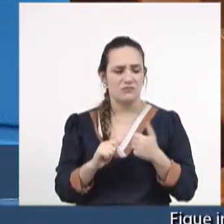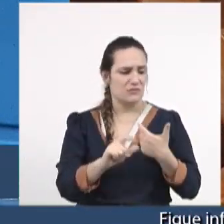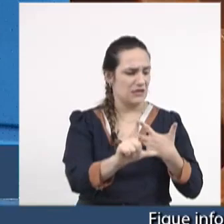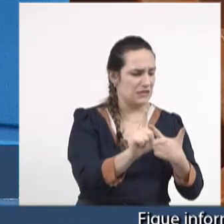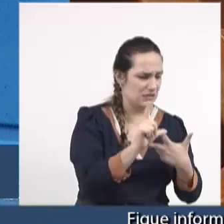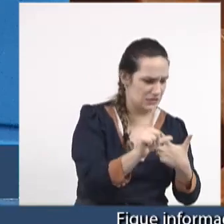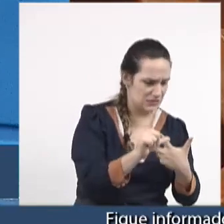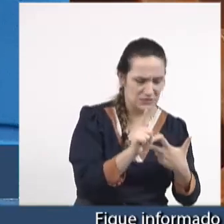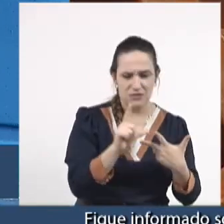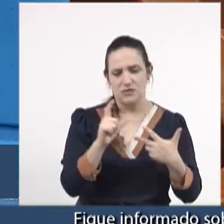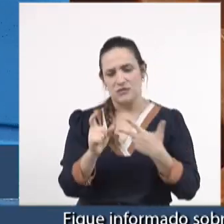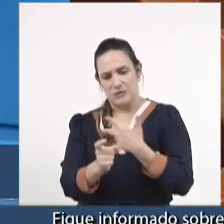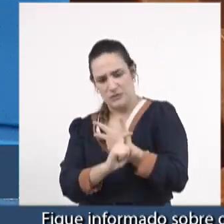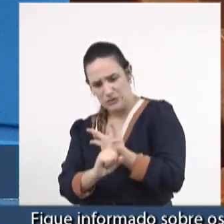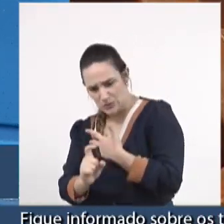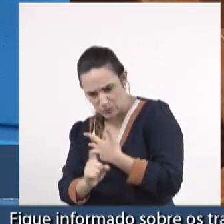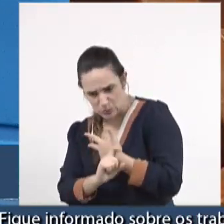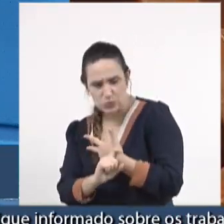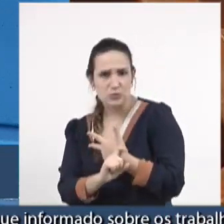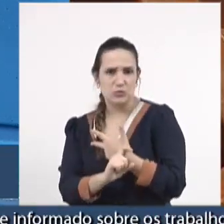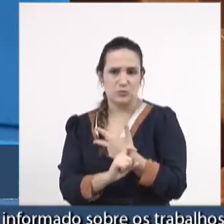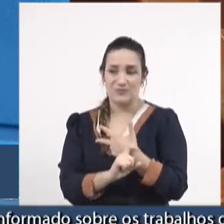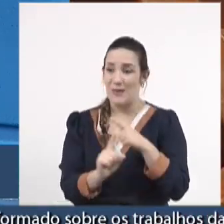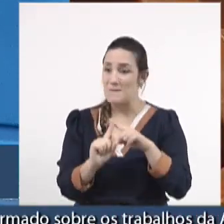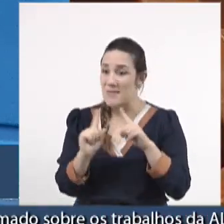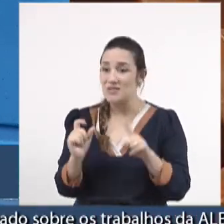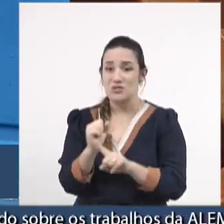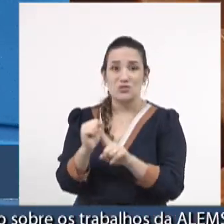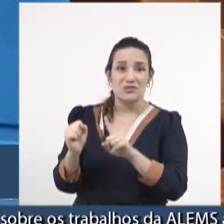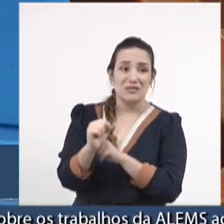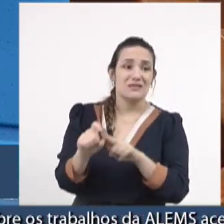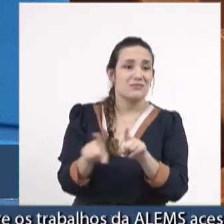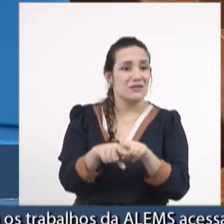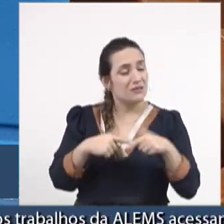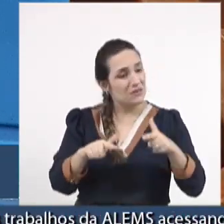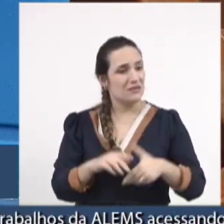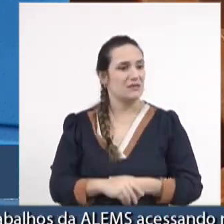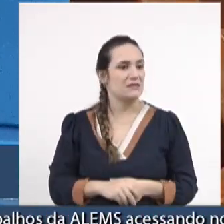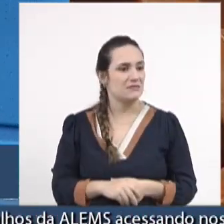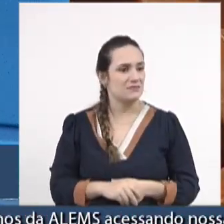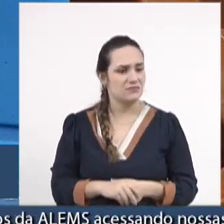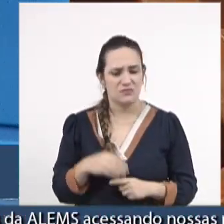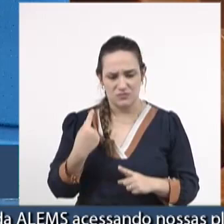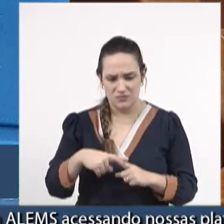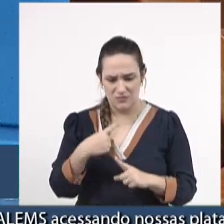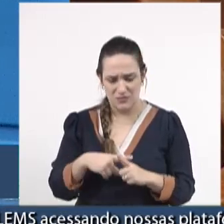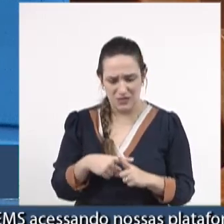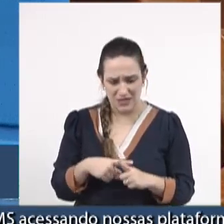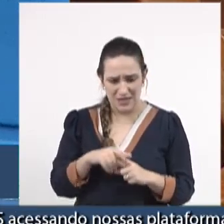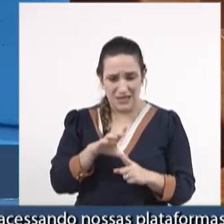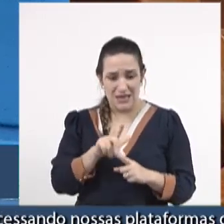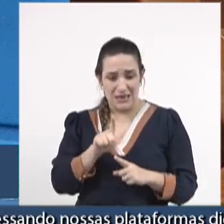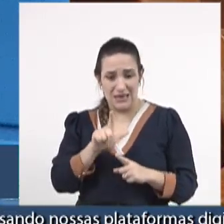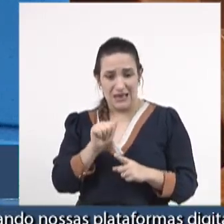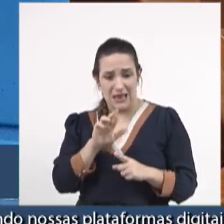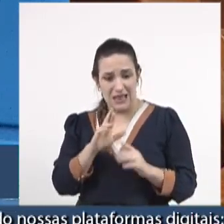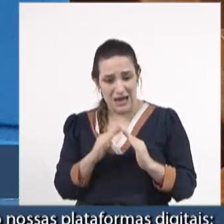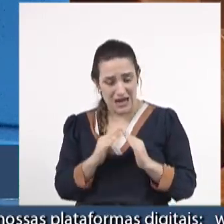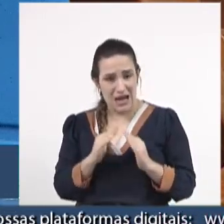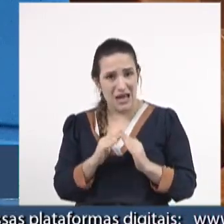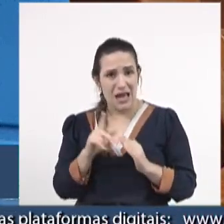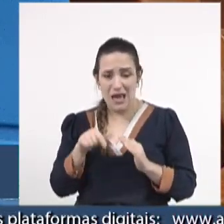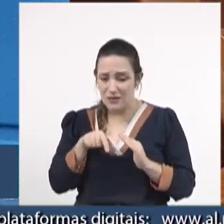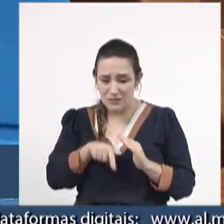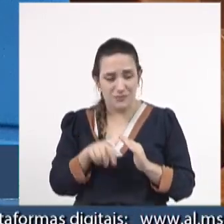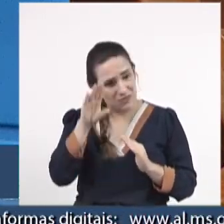Poder Legislativo, o Poder Executivo, e agir. Porque se o lar é a célula da sociedade, a